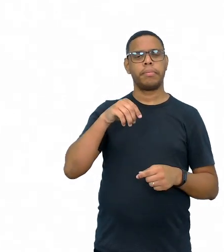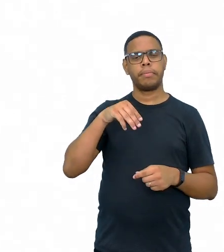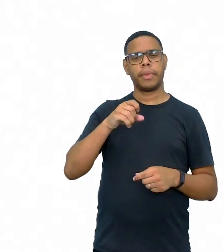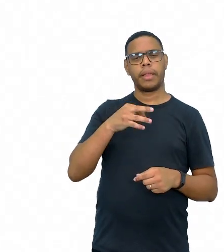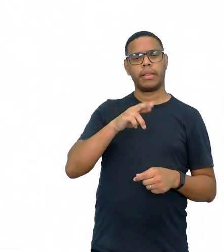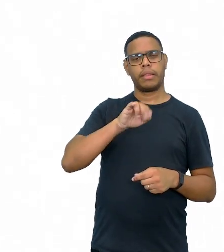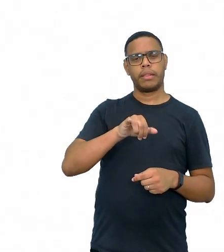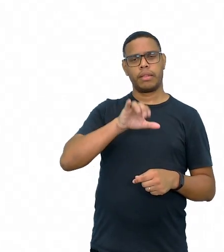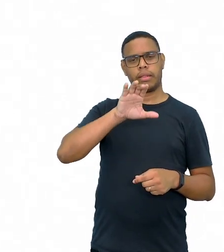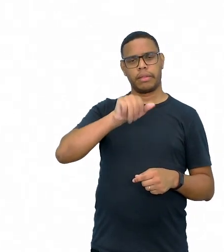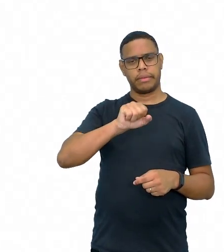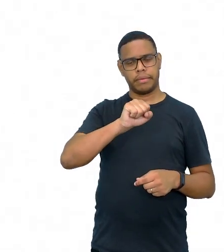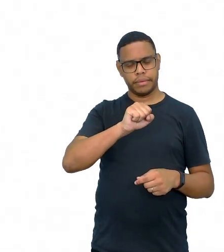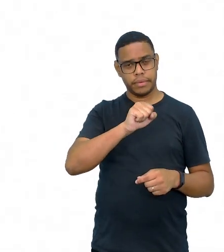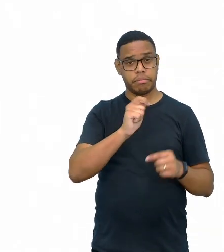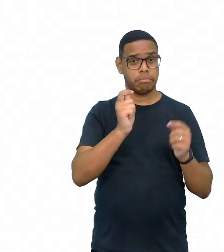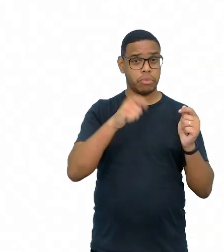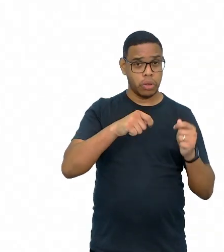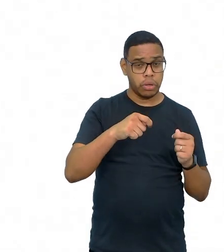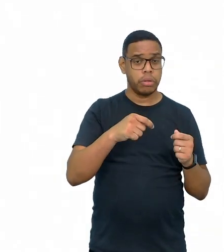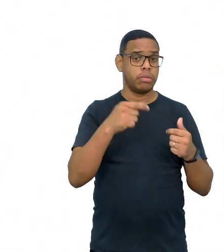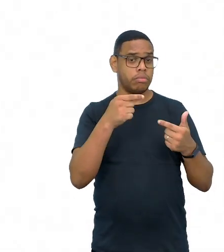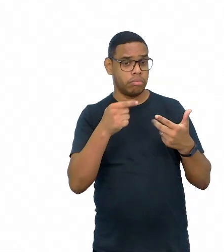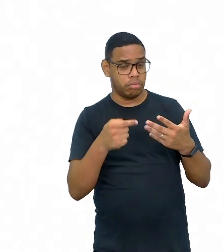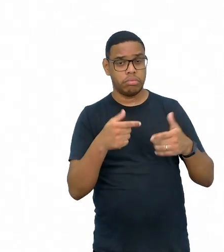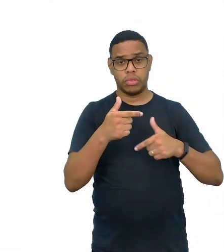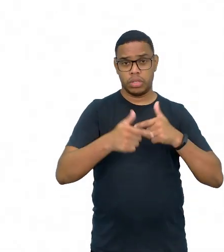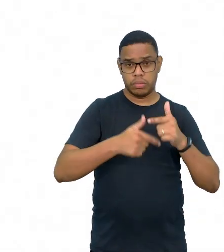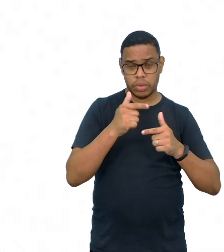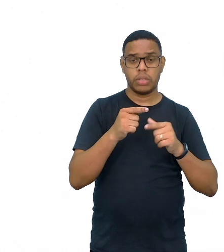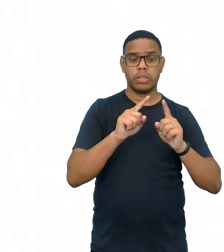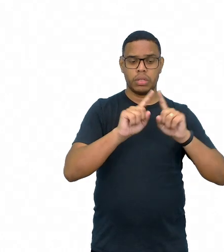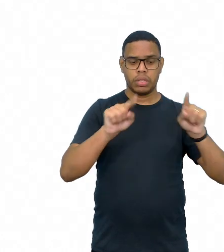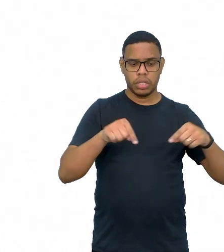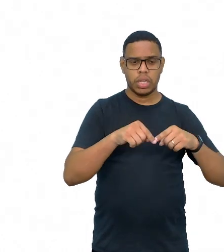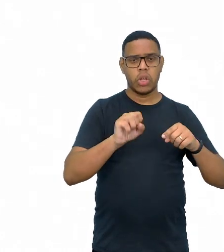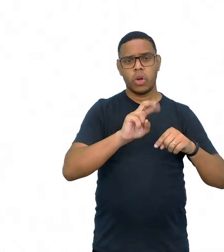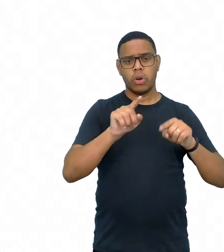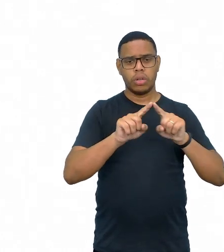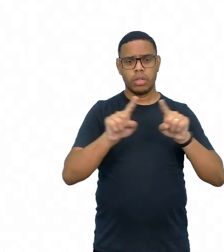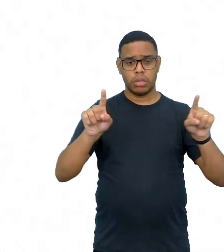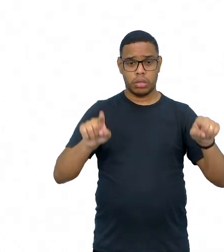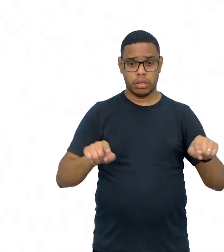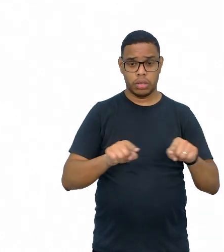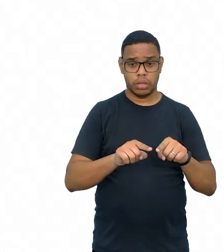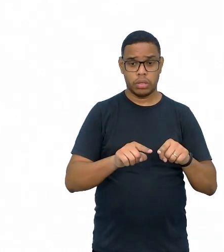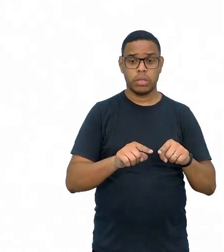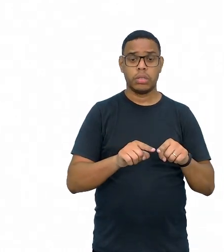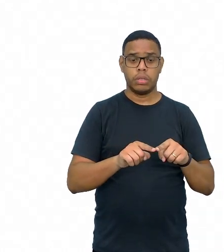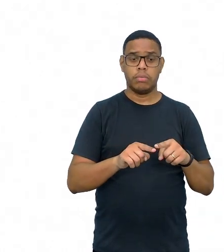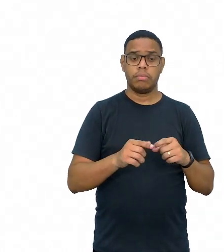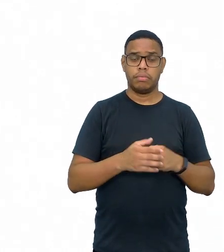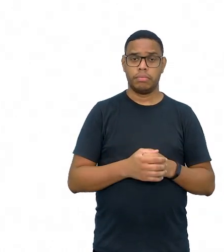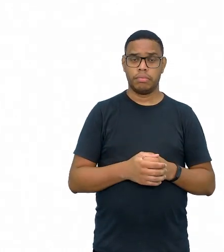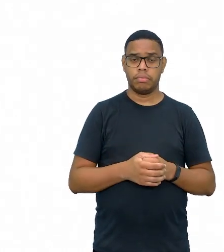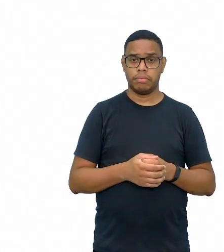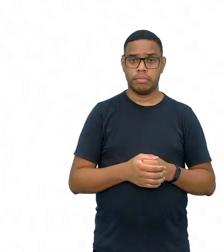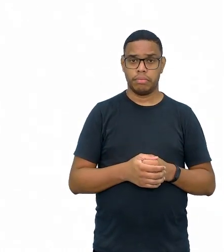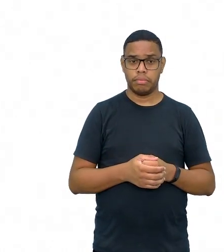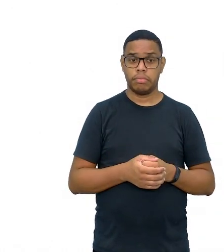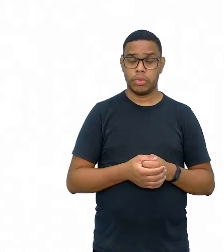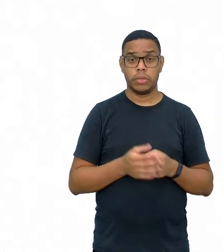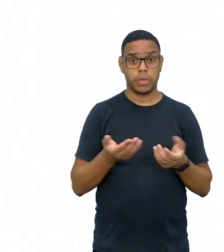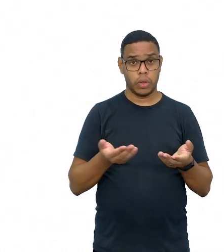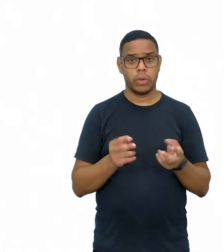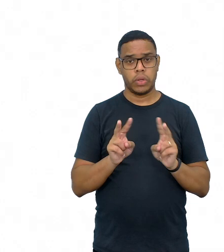aqui, possíveis, né, para o trabalho com triângulos retângulos, porque aqui, aqui esse